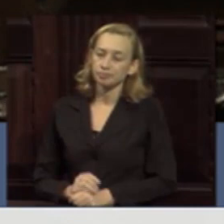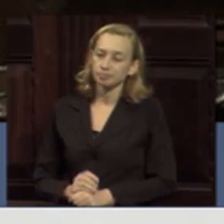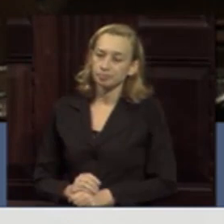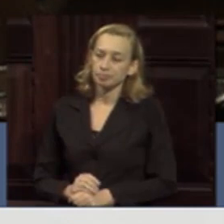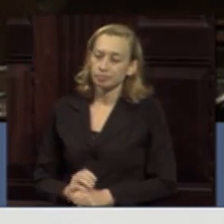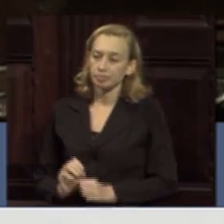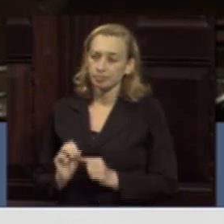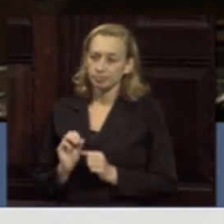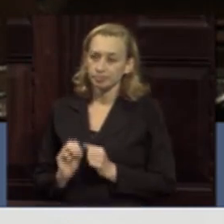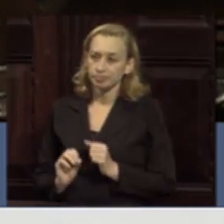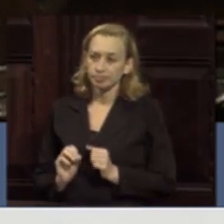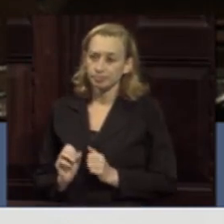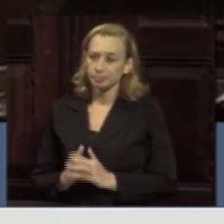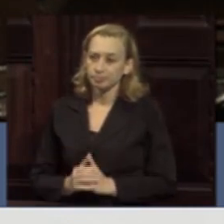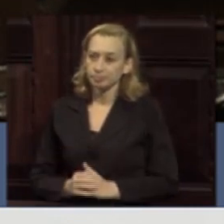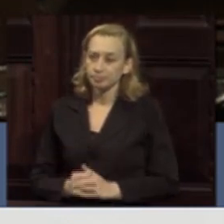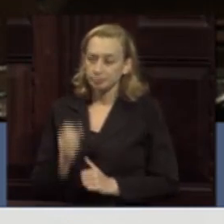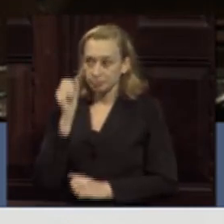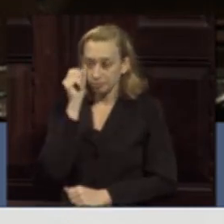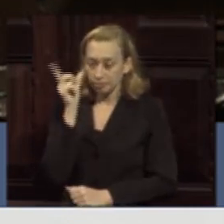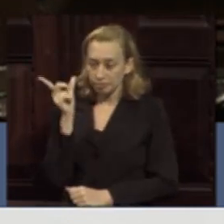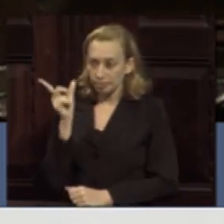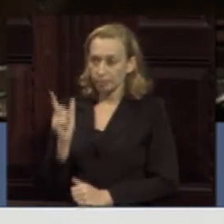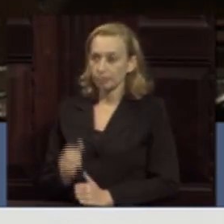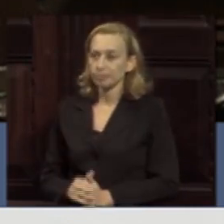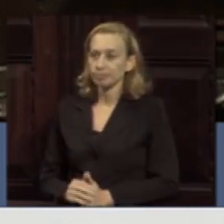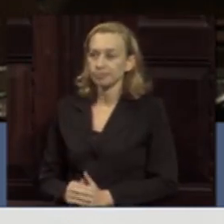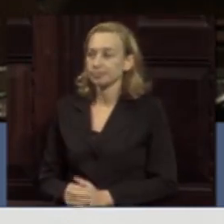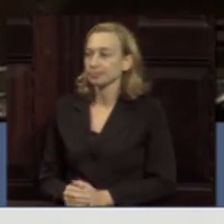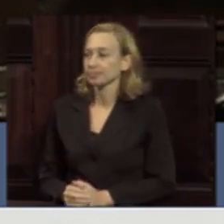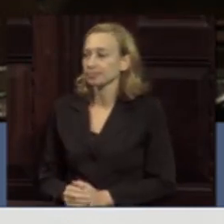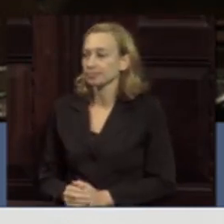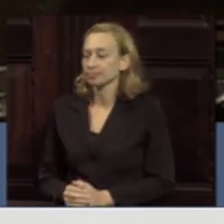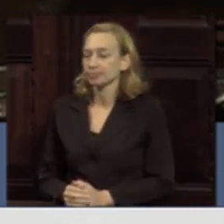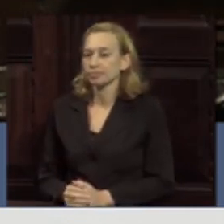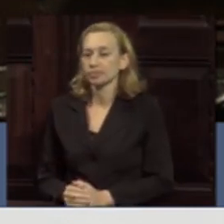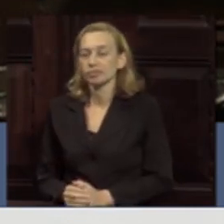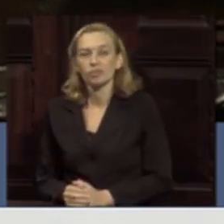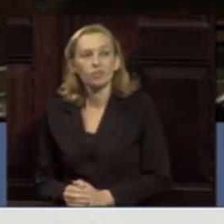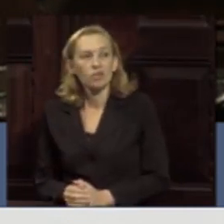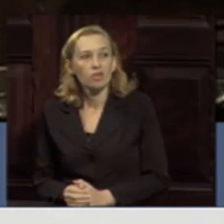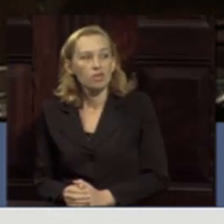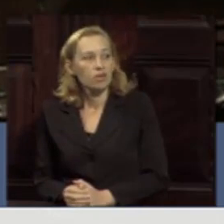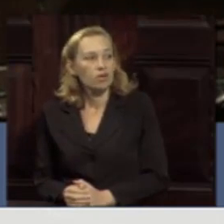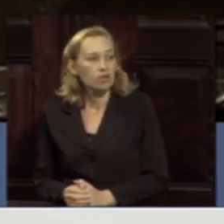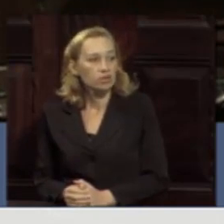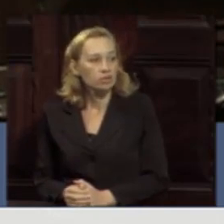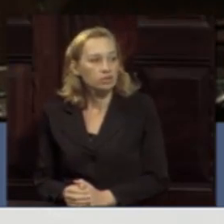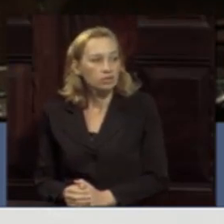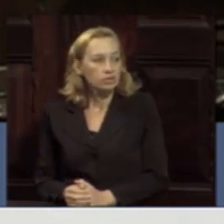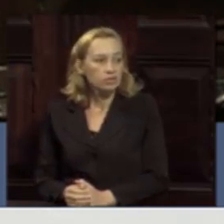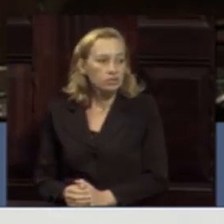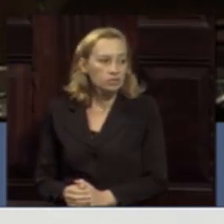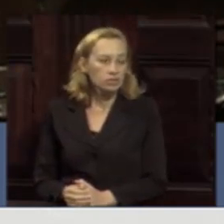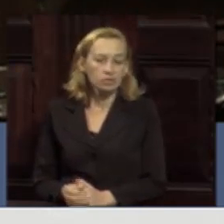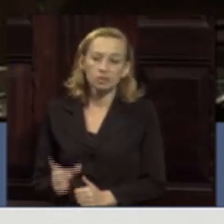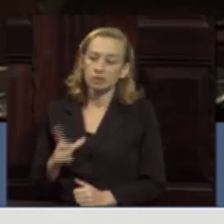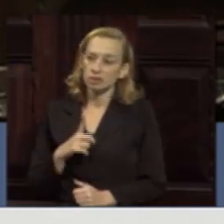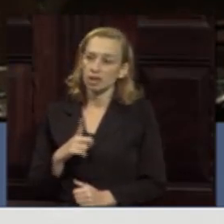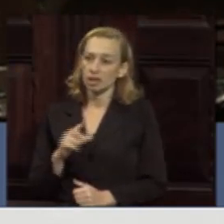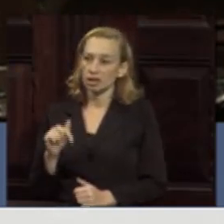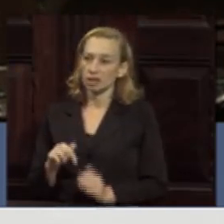fazer um alerta, quase uma denúncia. Estão ocorrendo aqui na